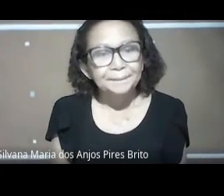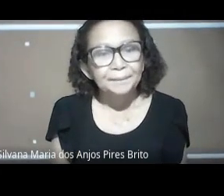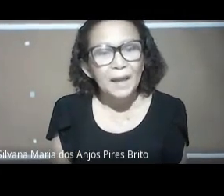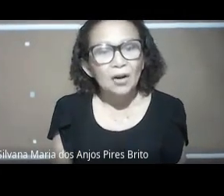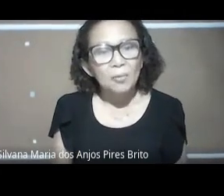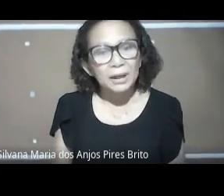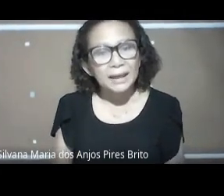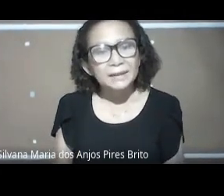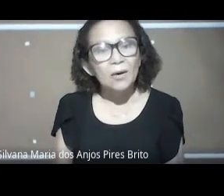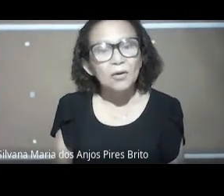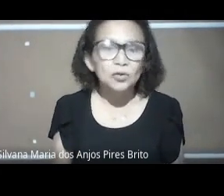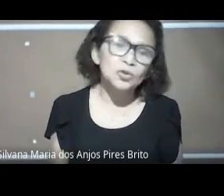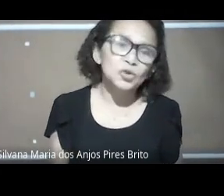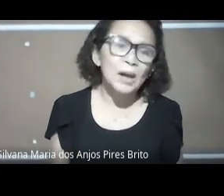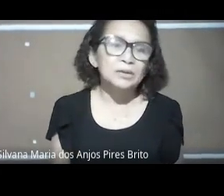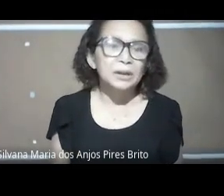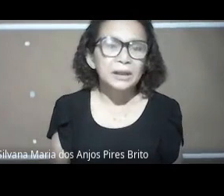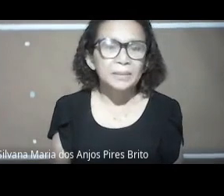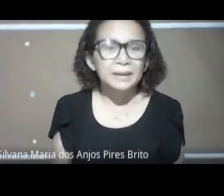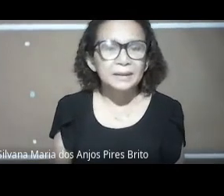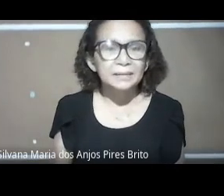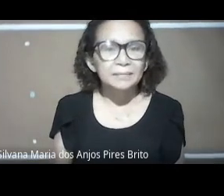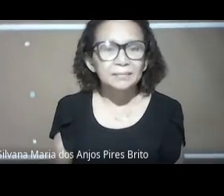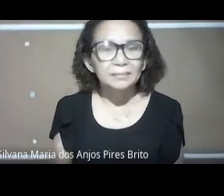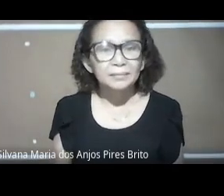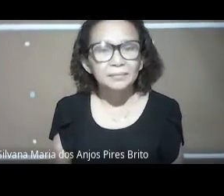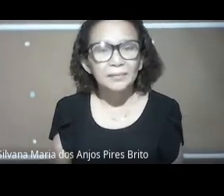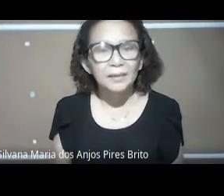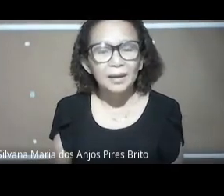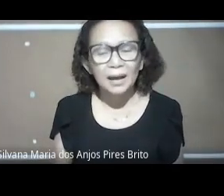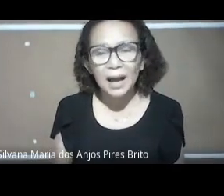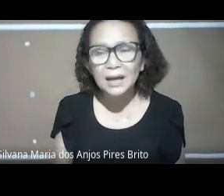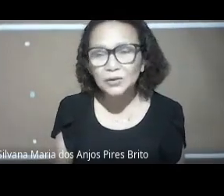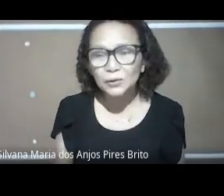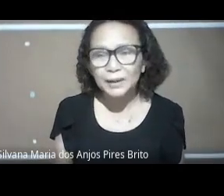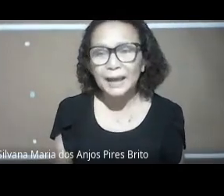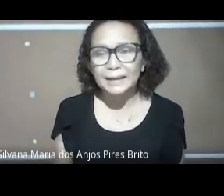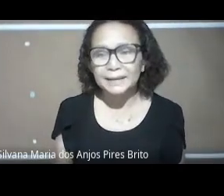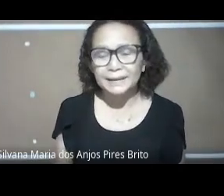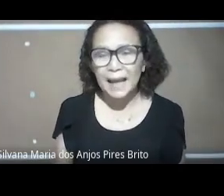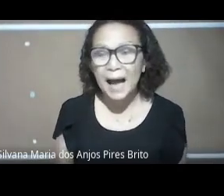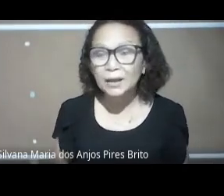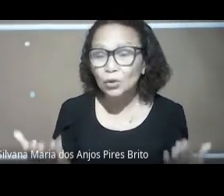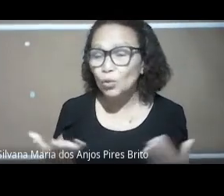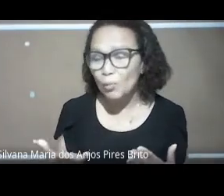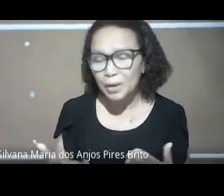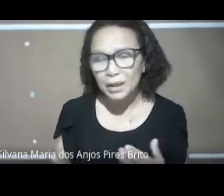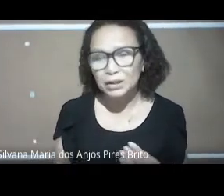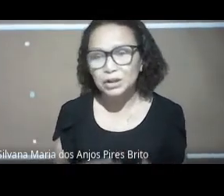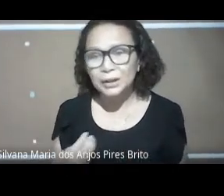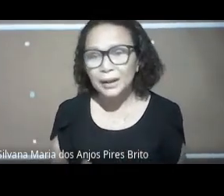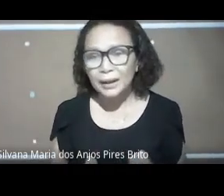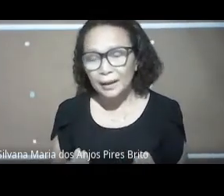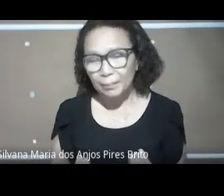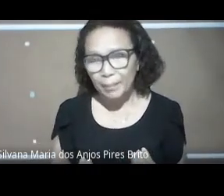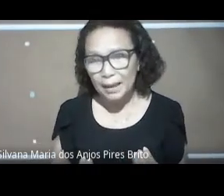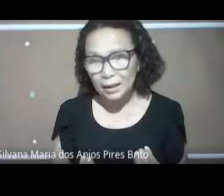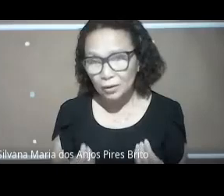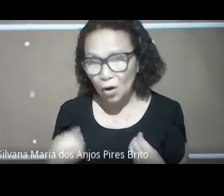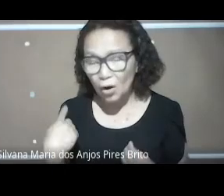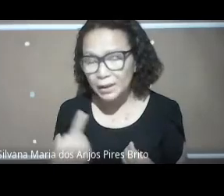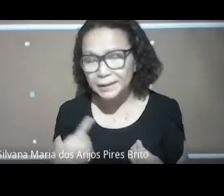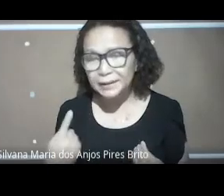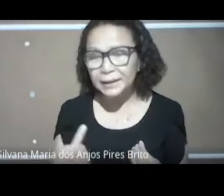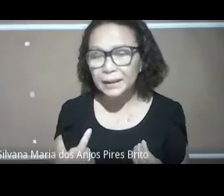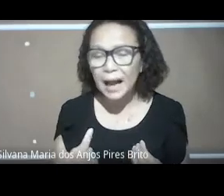Então, a comunicação com os usuários de Libras. A surdez, atualmente,